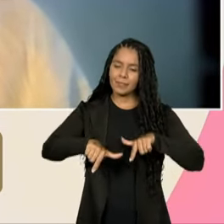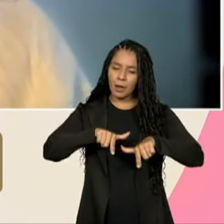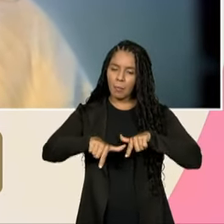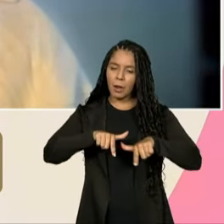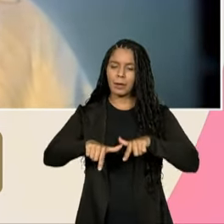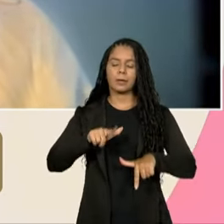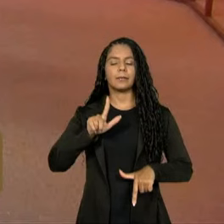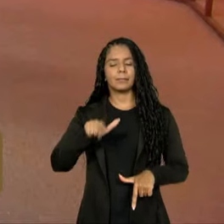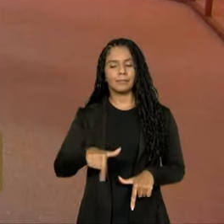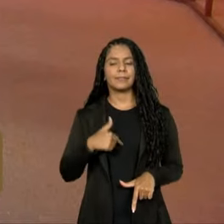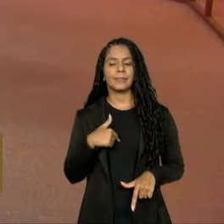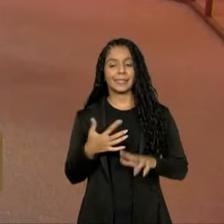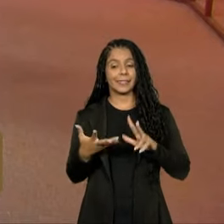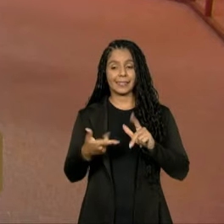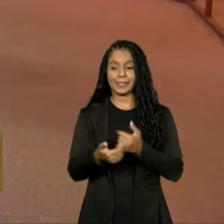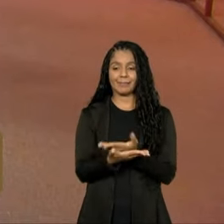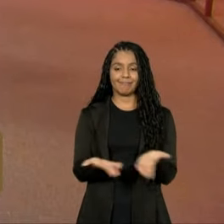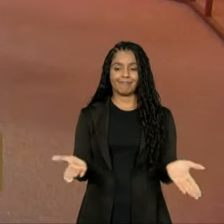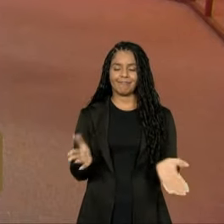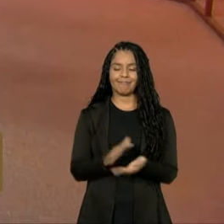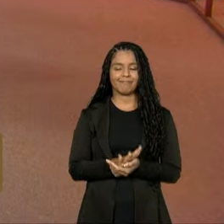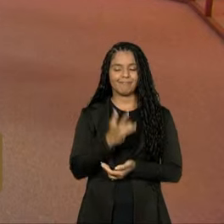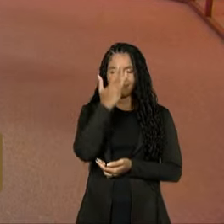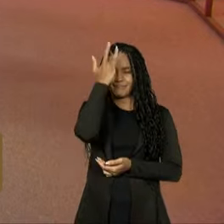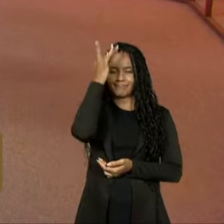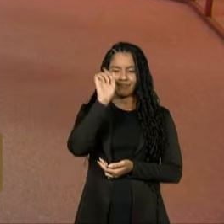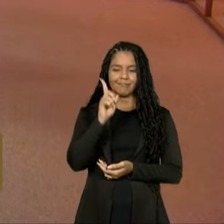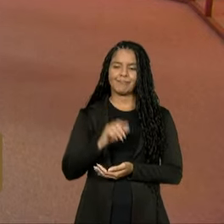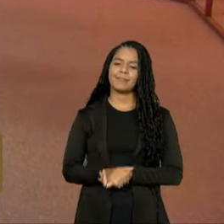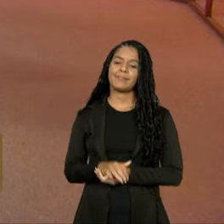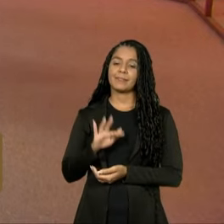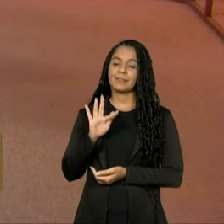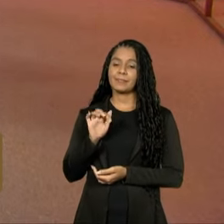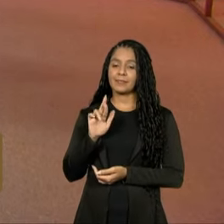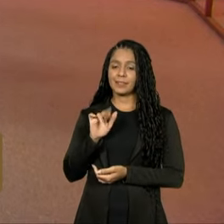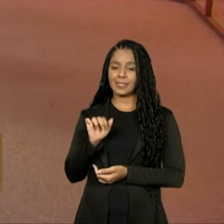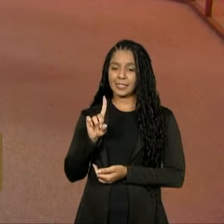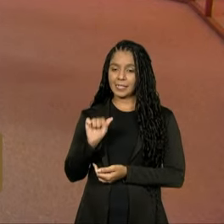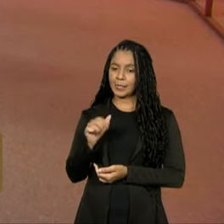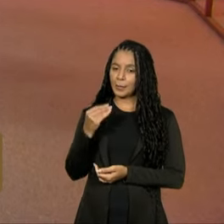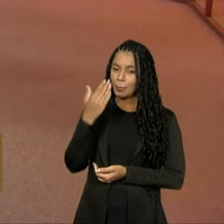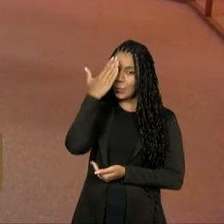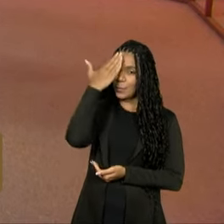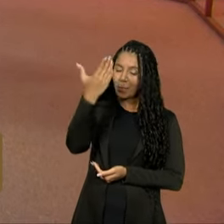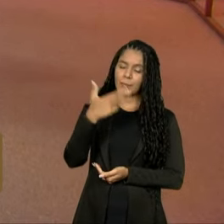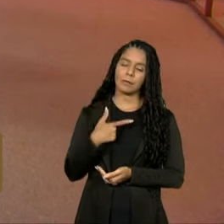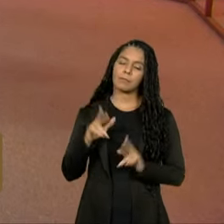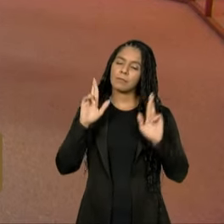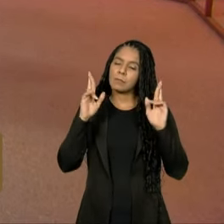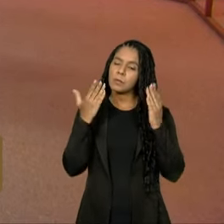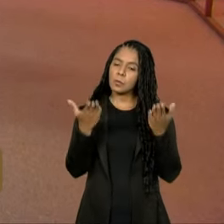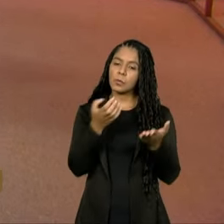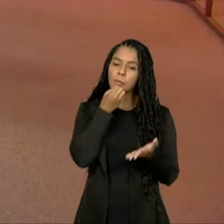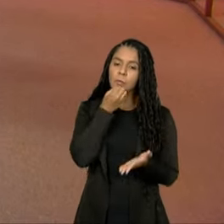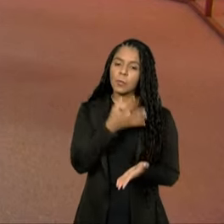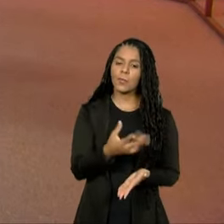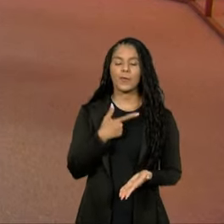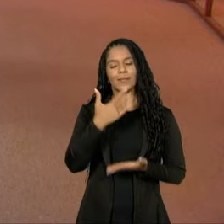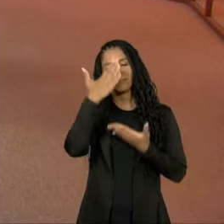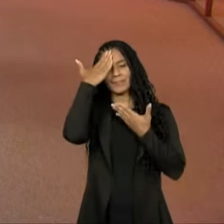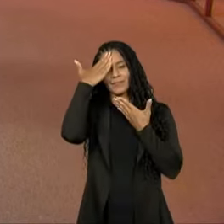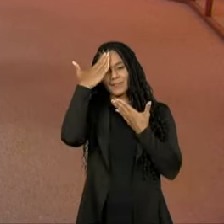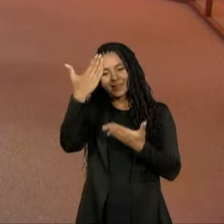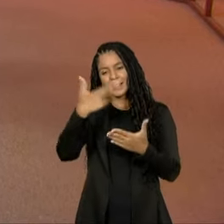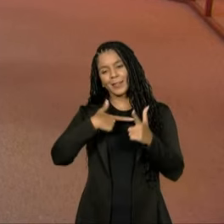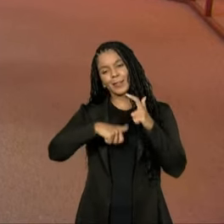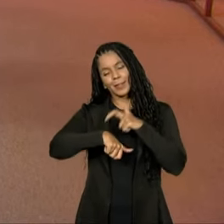são muitas camadas, não foi fácil. Fernandinha, muito obrigada, meu amor, muito obrigada, te desejo tudo de bom, agradeço muito o